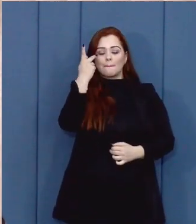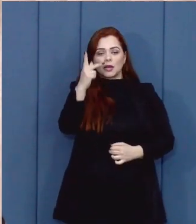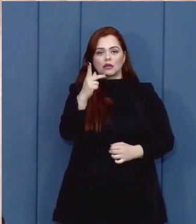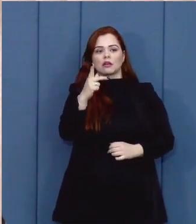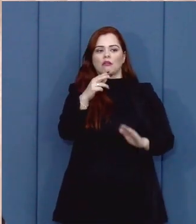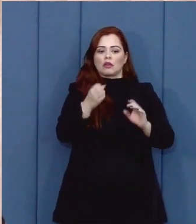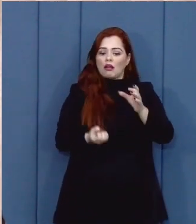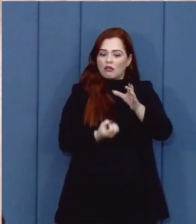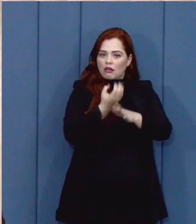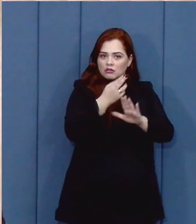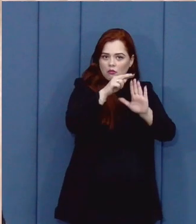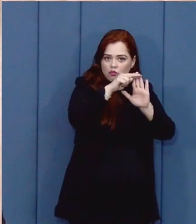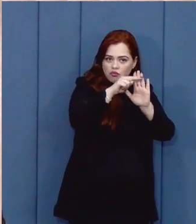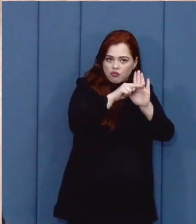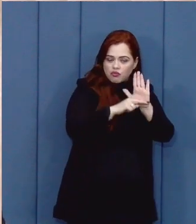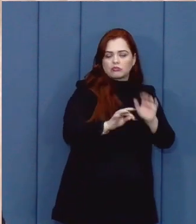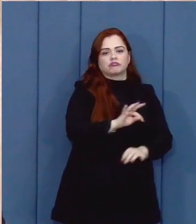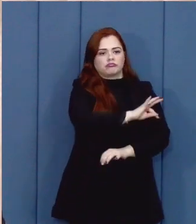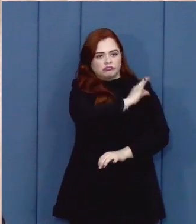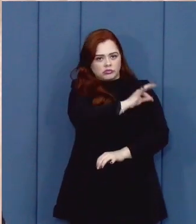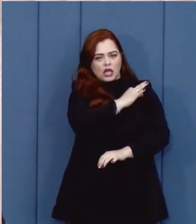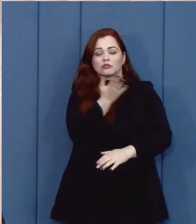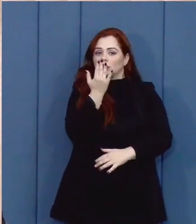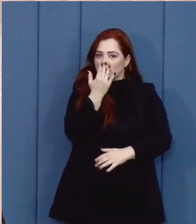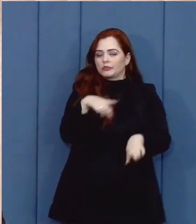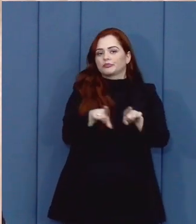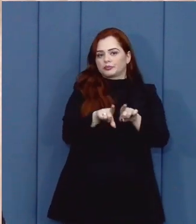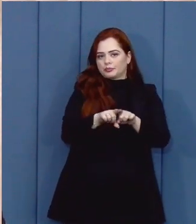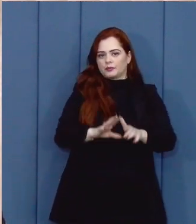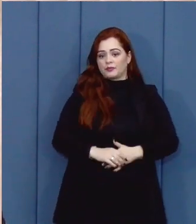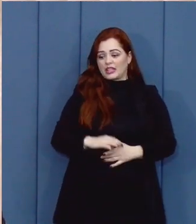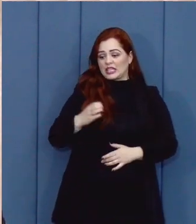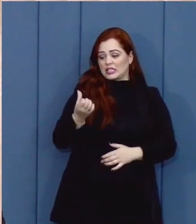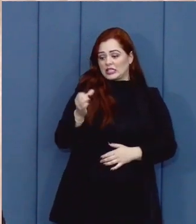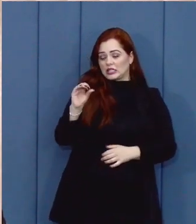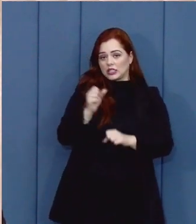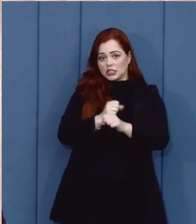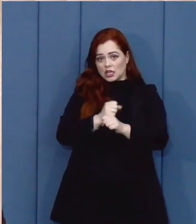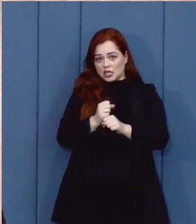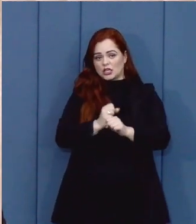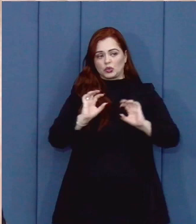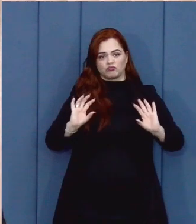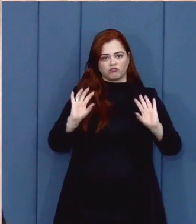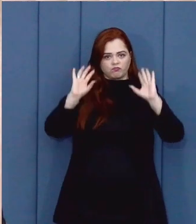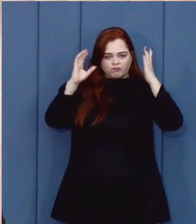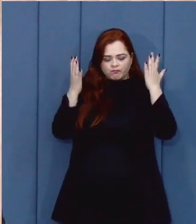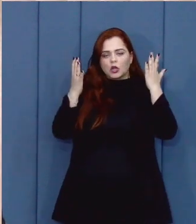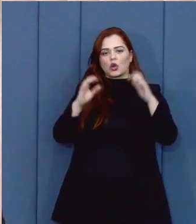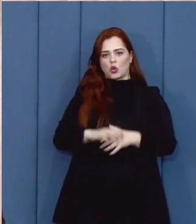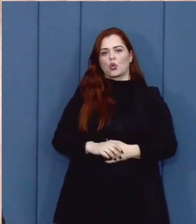a elaboração de normas técnicas, normas de alimento. São 60 anos do sucesso, elaborando